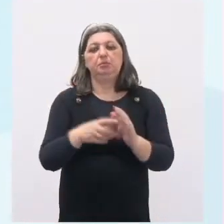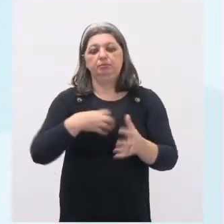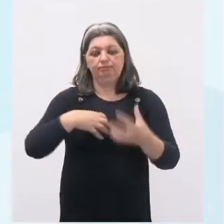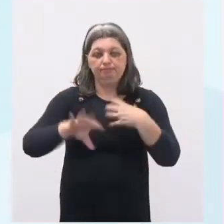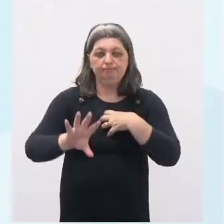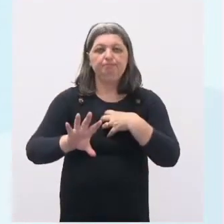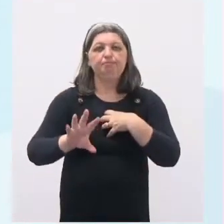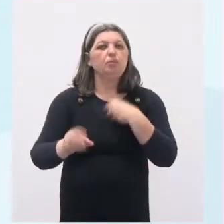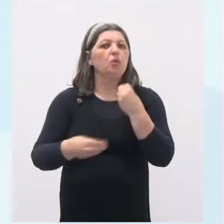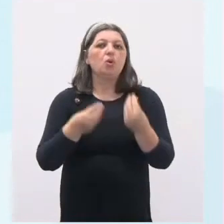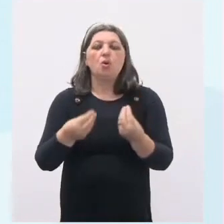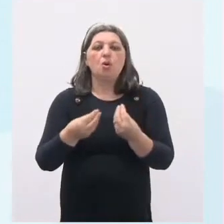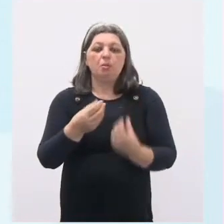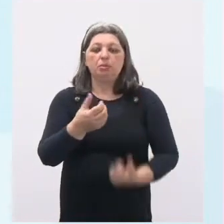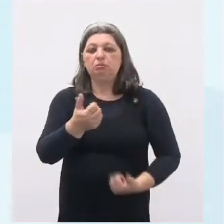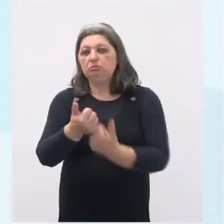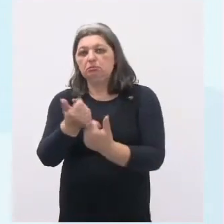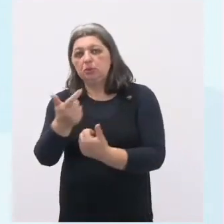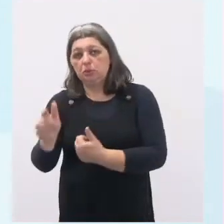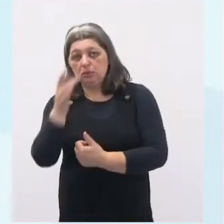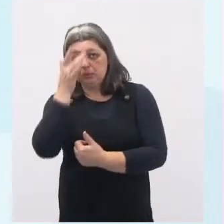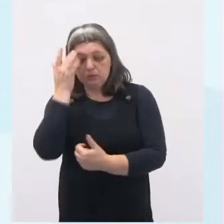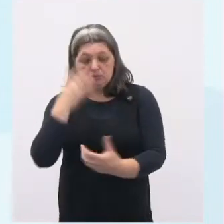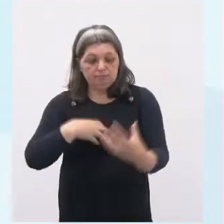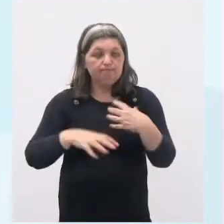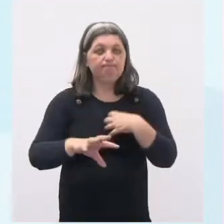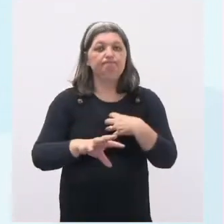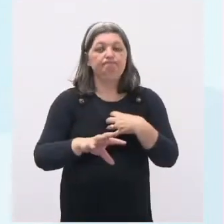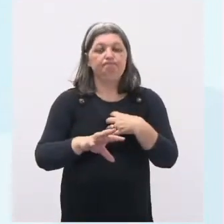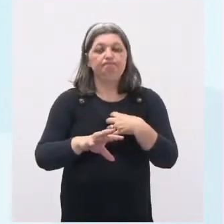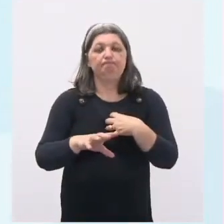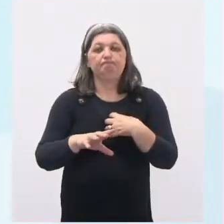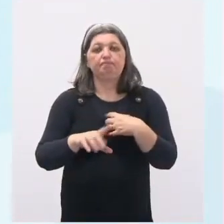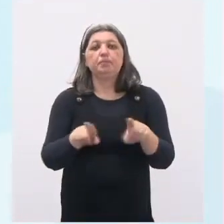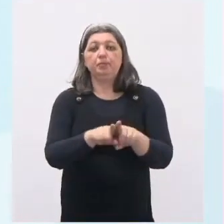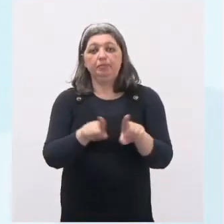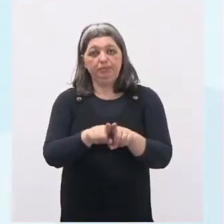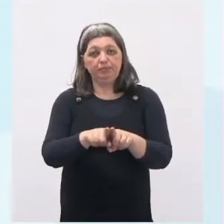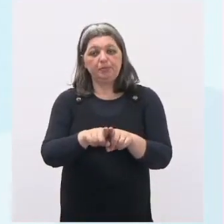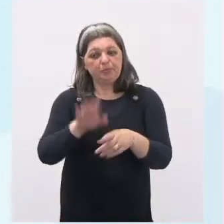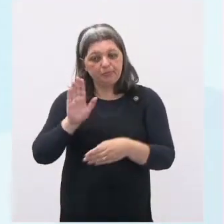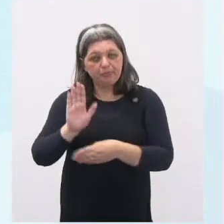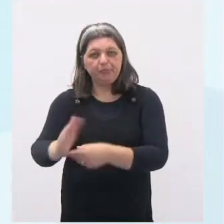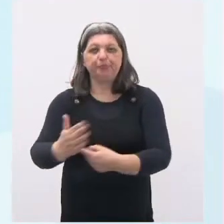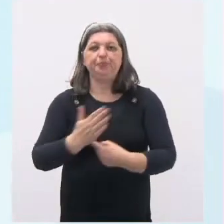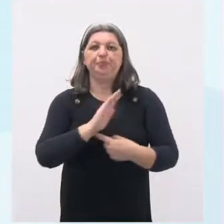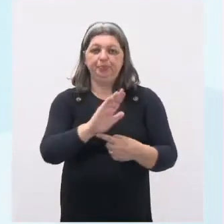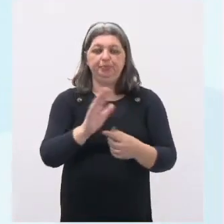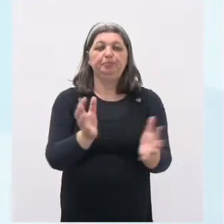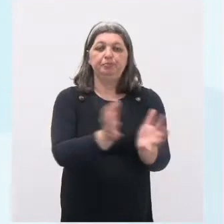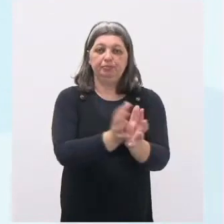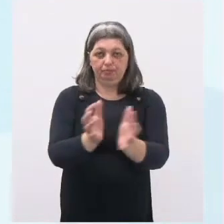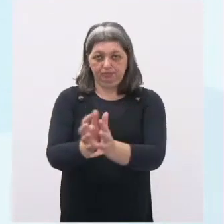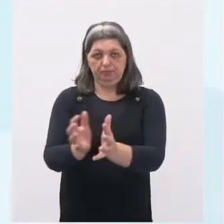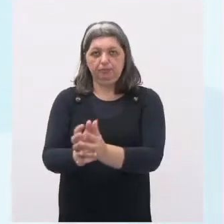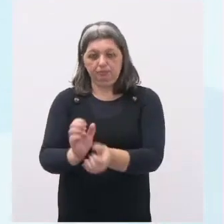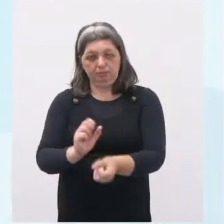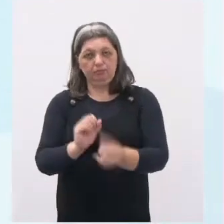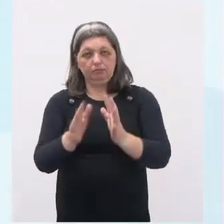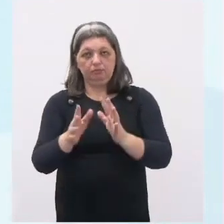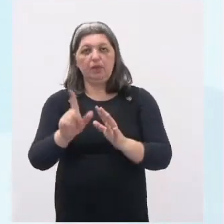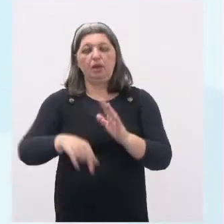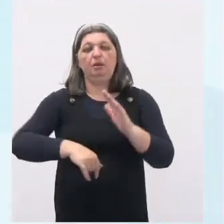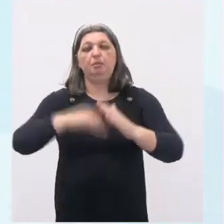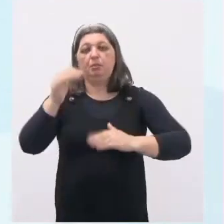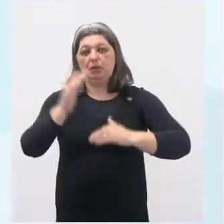conseguir se colocar no lugar do outro e principalmente de cooperar com as ações, né? Então são habilidades